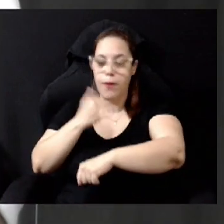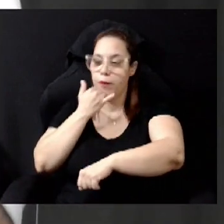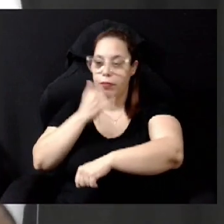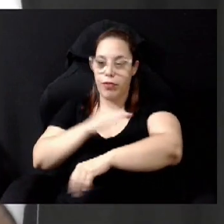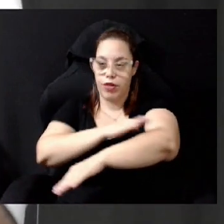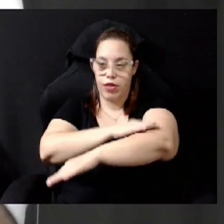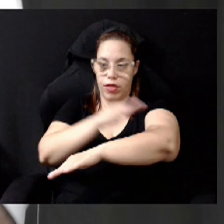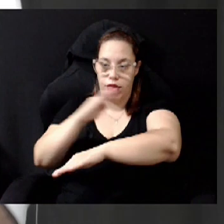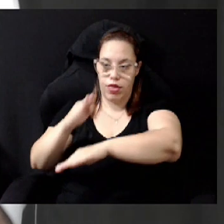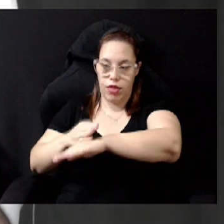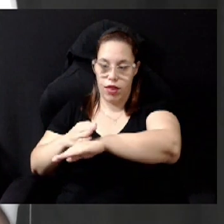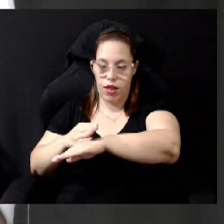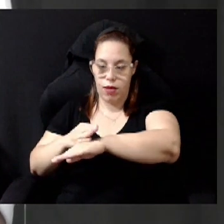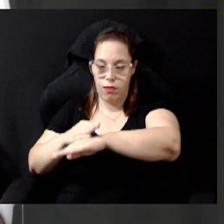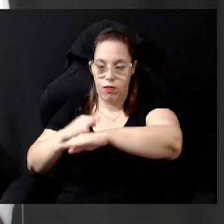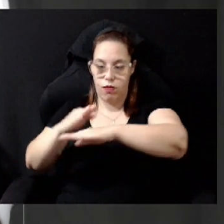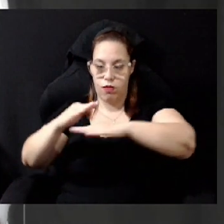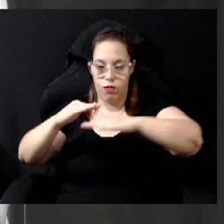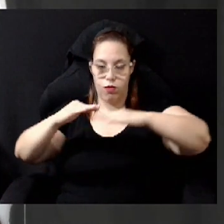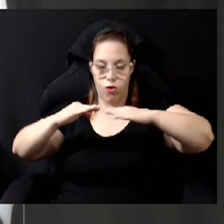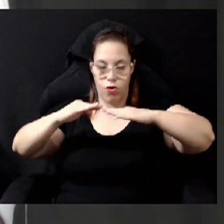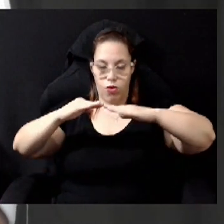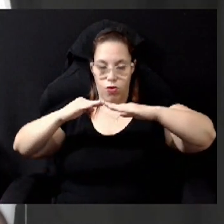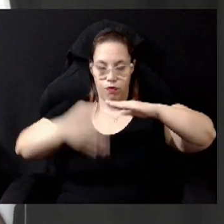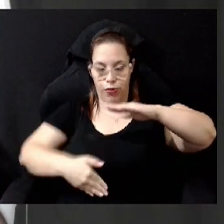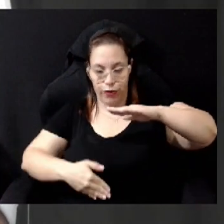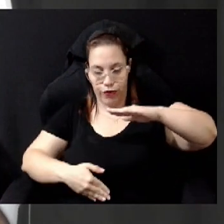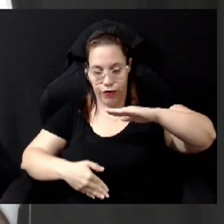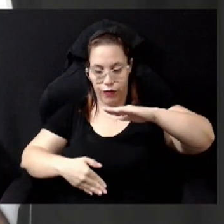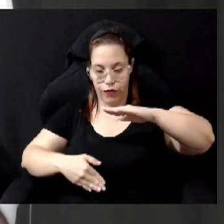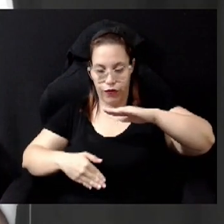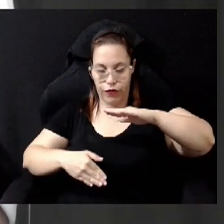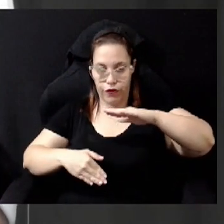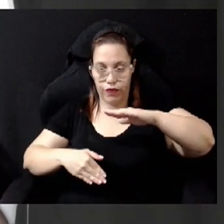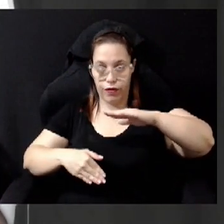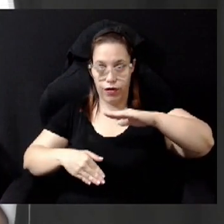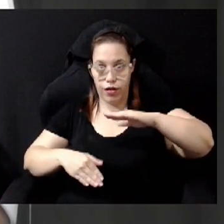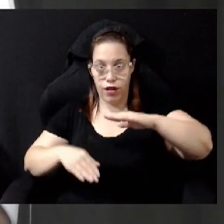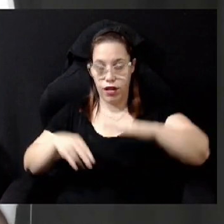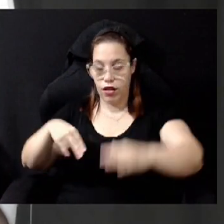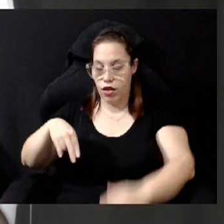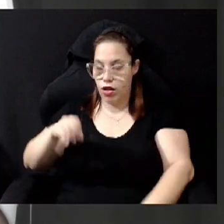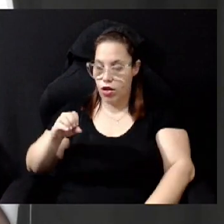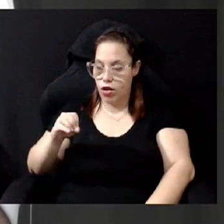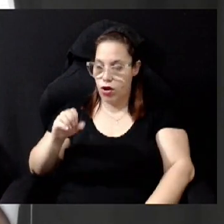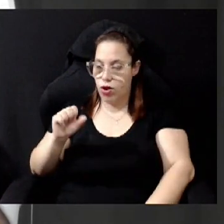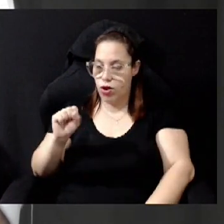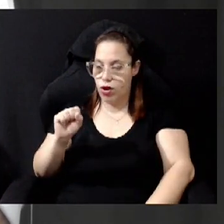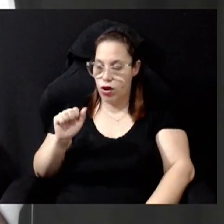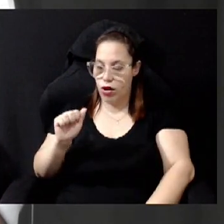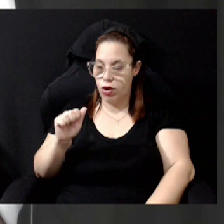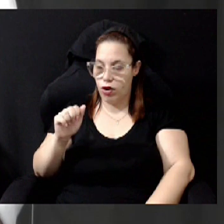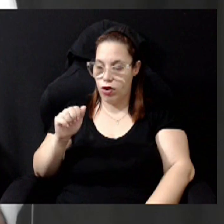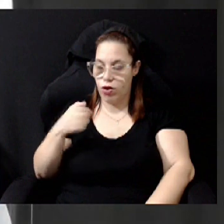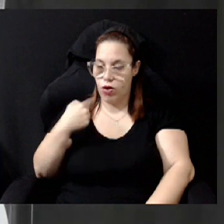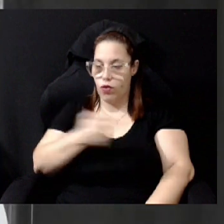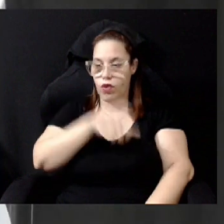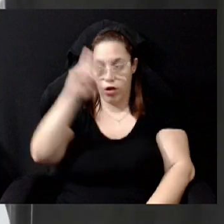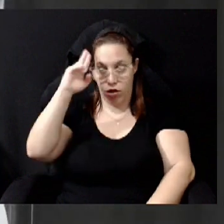ponte caiu, o povo ficou abandonado, ilhado no Nossa Senhora de Lourdes, e eu quero dizer para vocês que tudo que